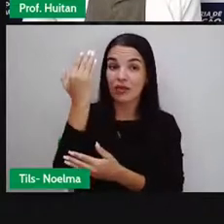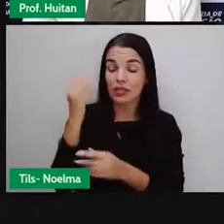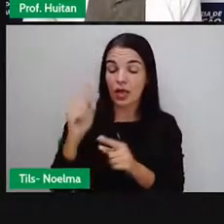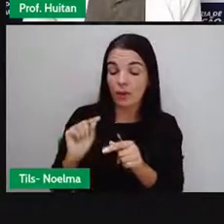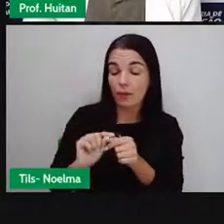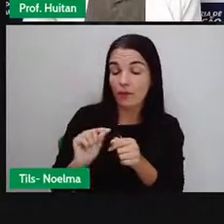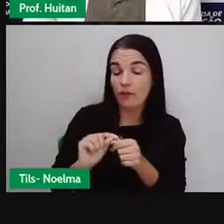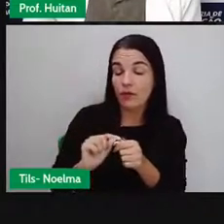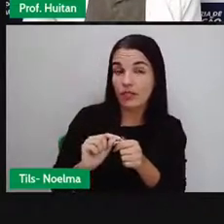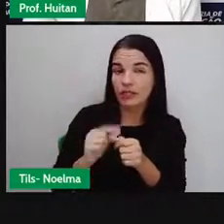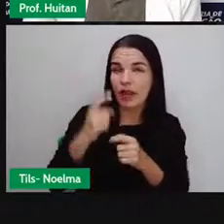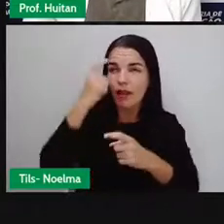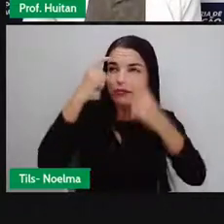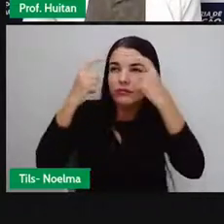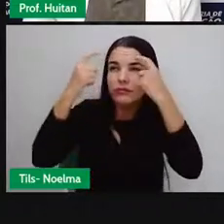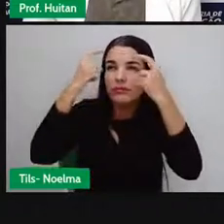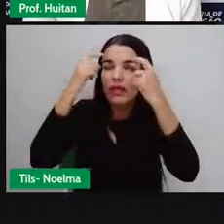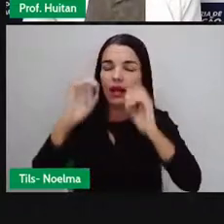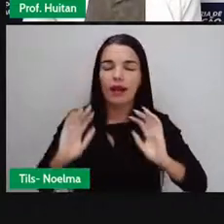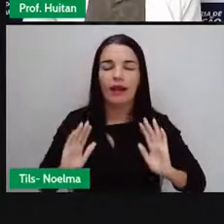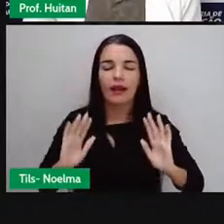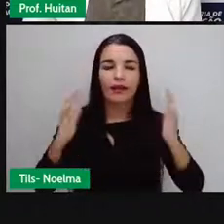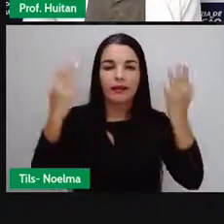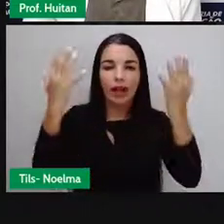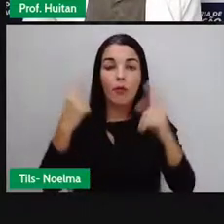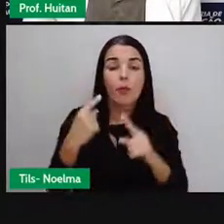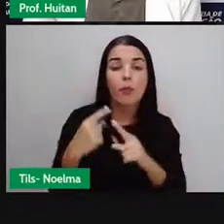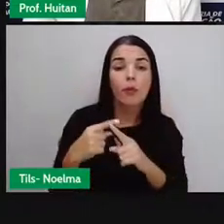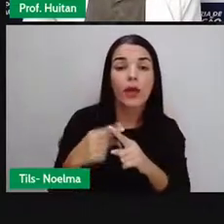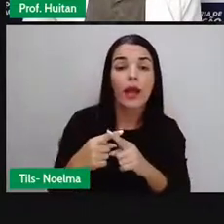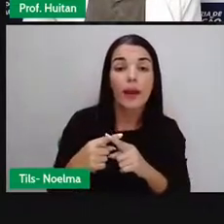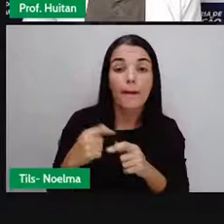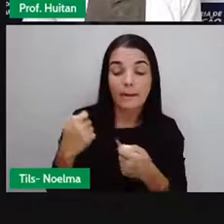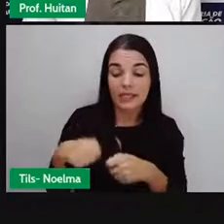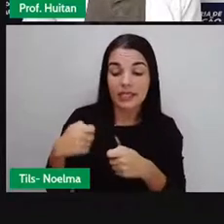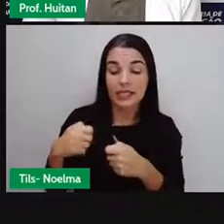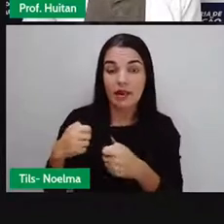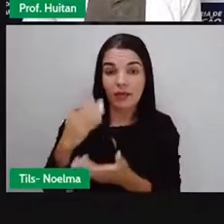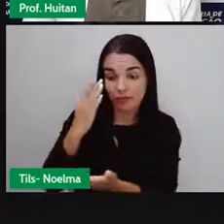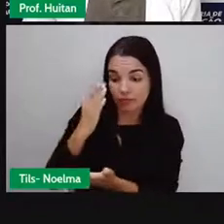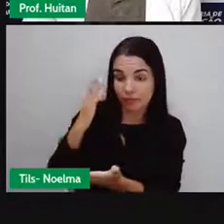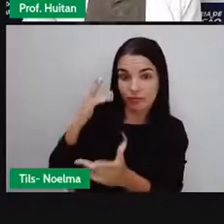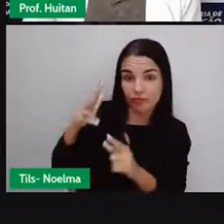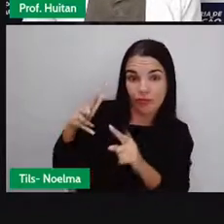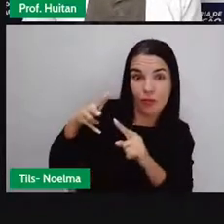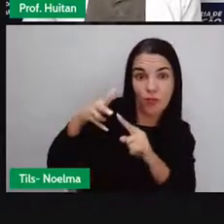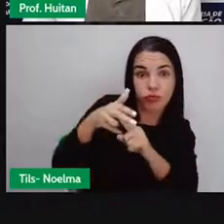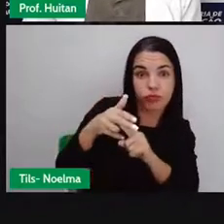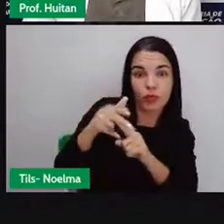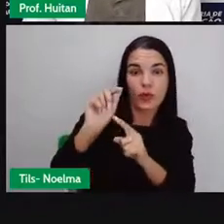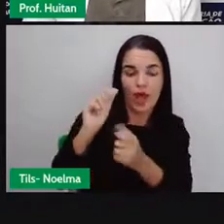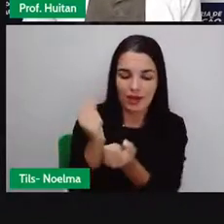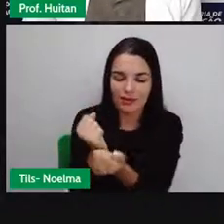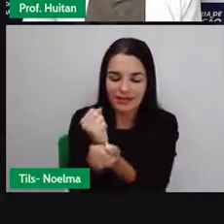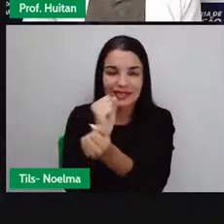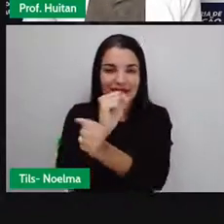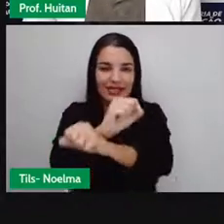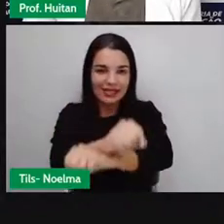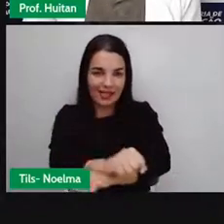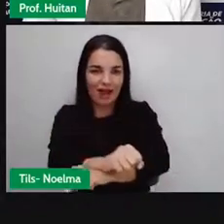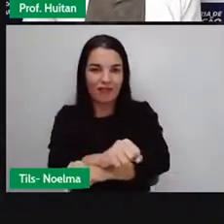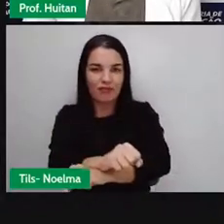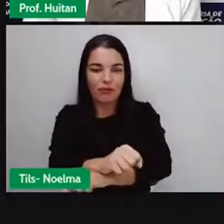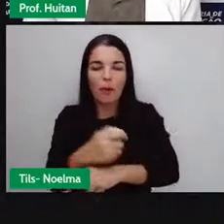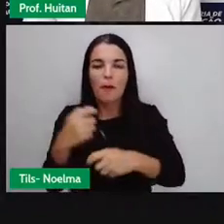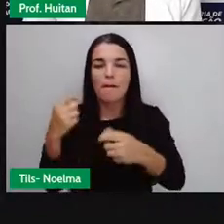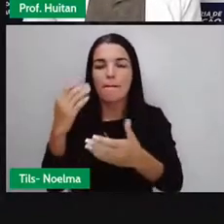pelos grandes latifundiários, escravocratas, para impedir que os escravizados pudessem tomar